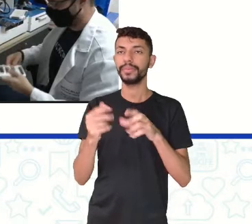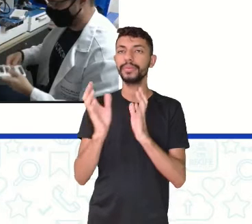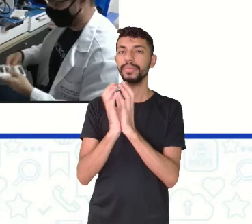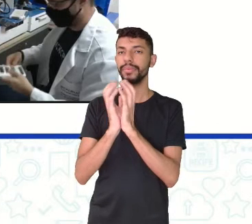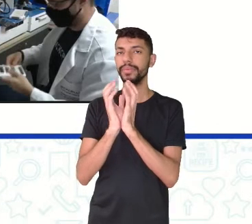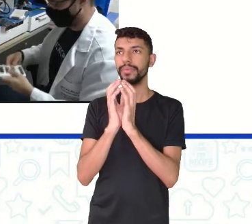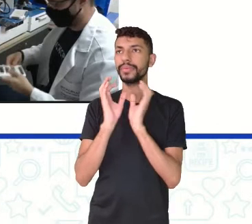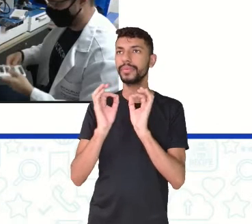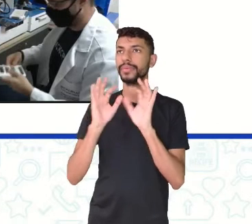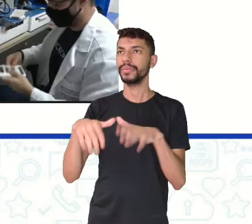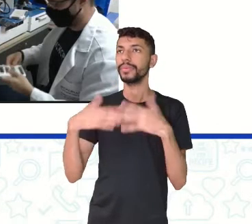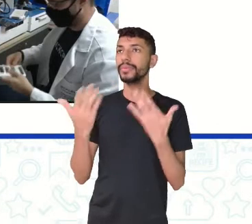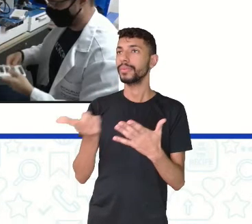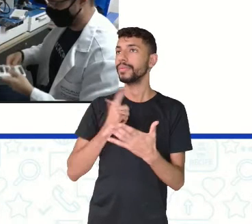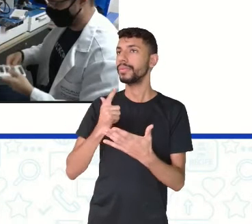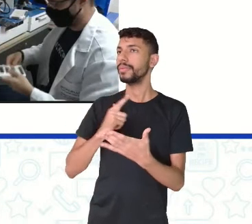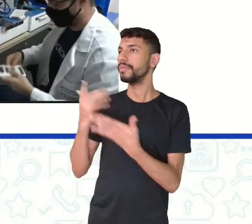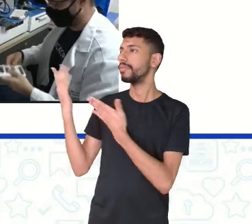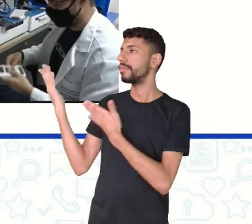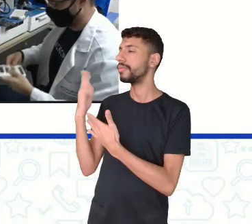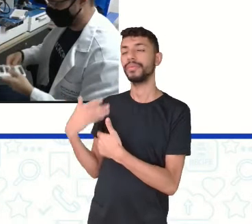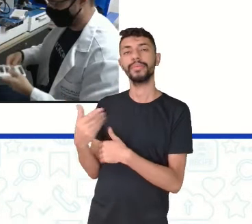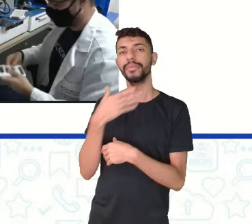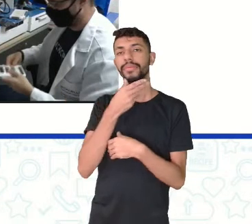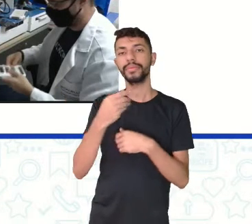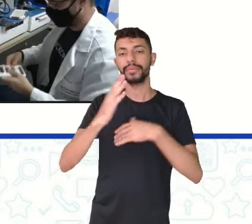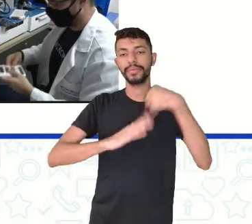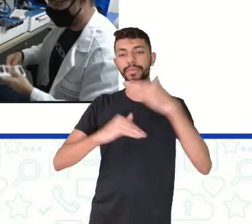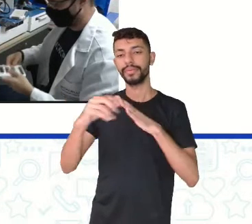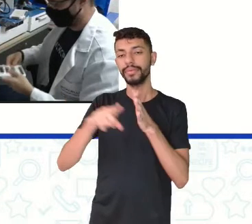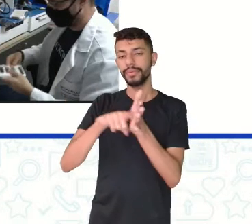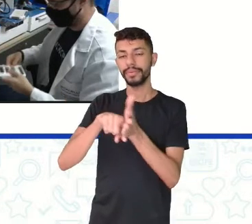aí eu estou com esse pesquisador, esse estudioso,